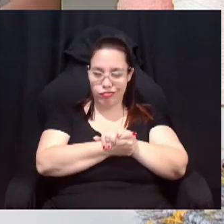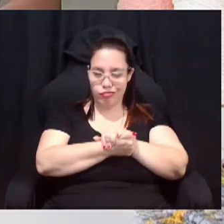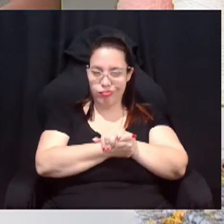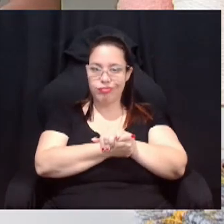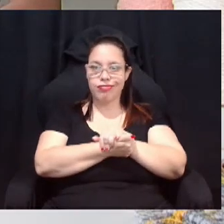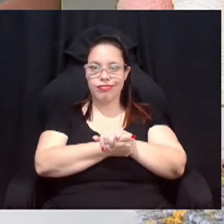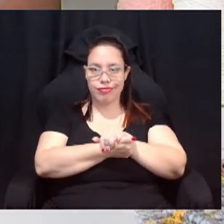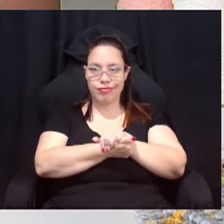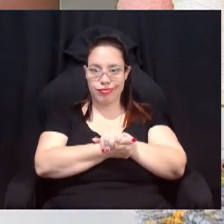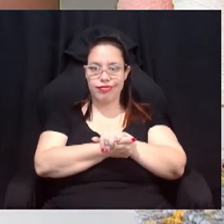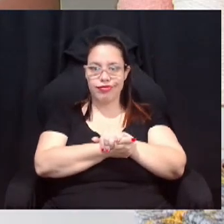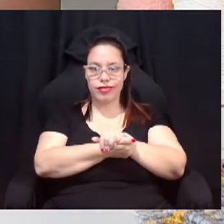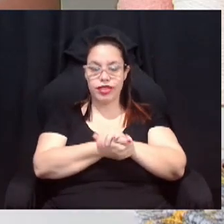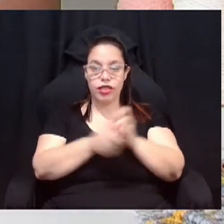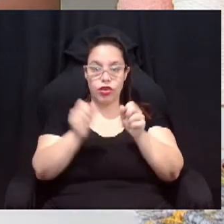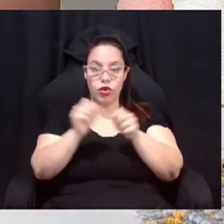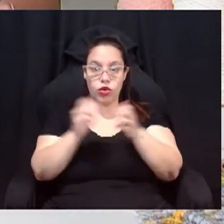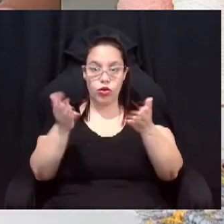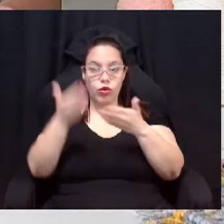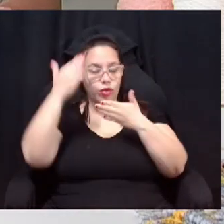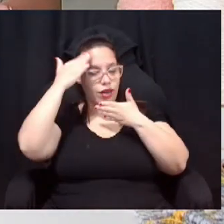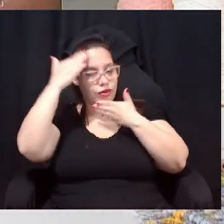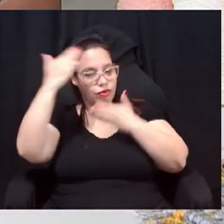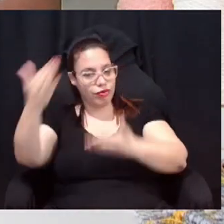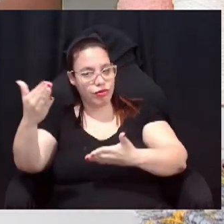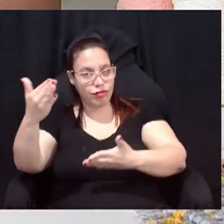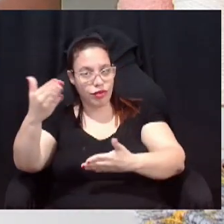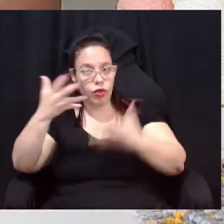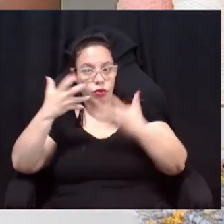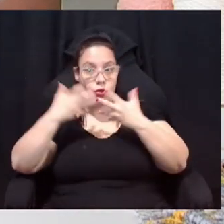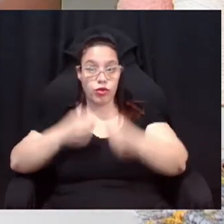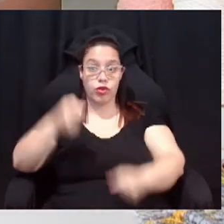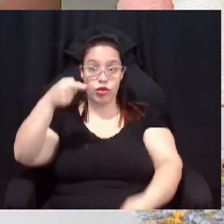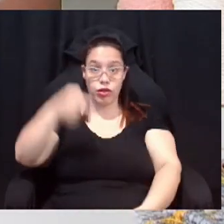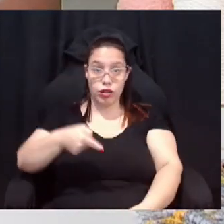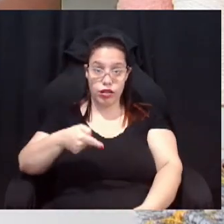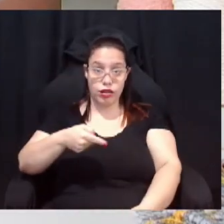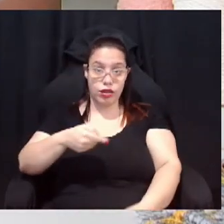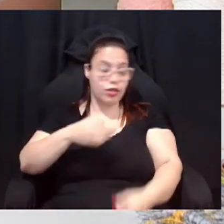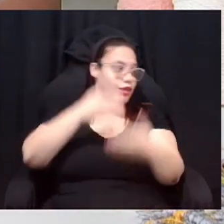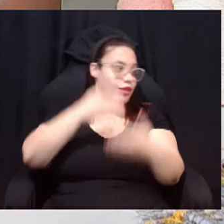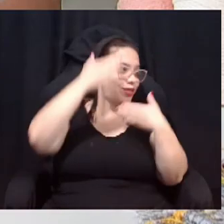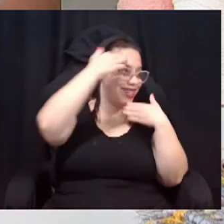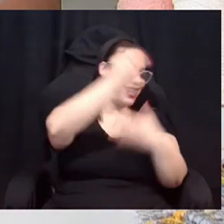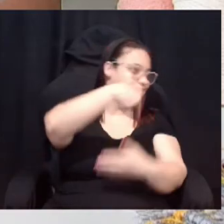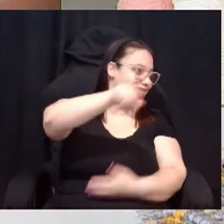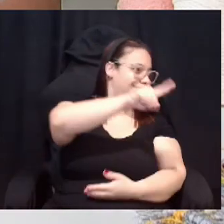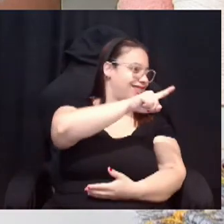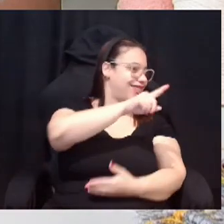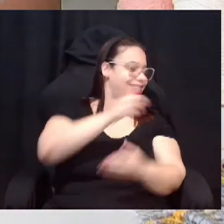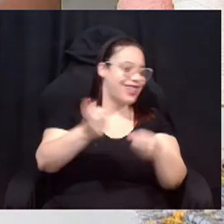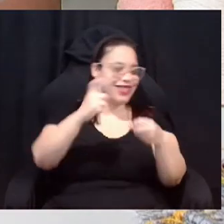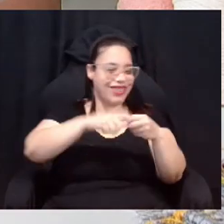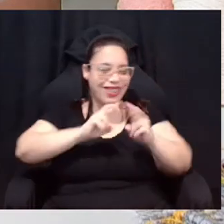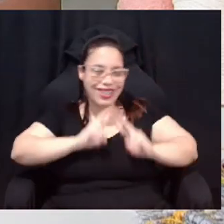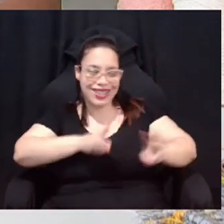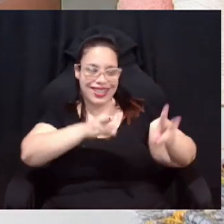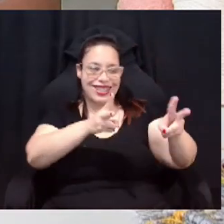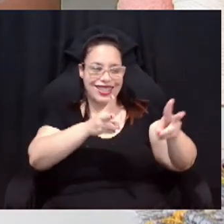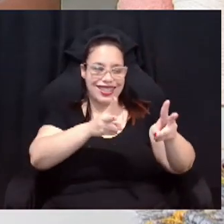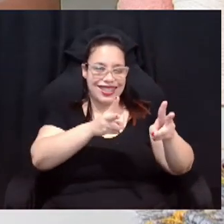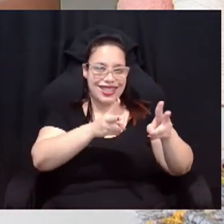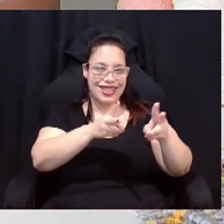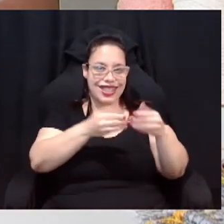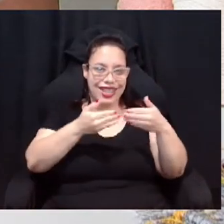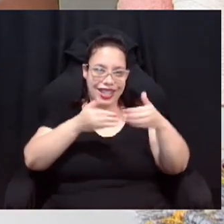fazem hoje em dia. Muito obrigada por nos receber aqui no CPTI. Obrigada a vocês, voltem sempre, a instituição está de portas